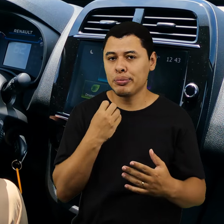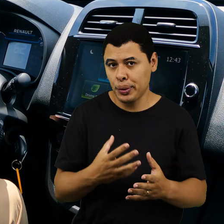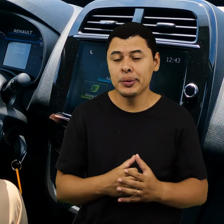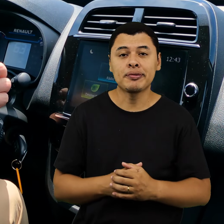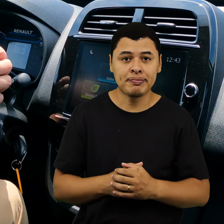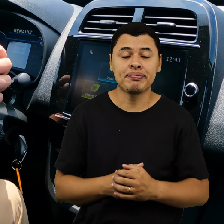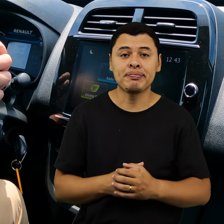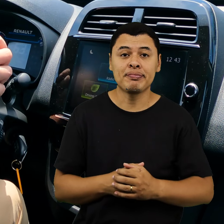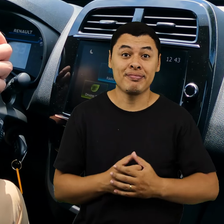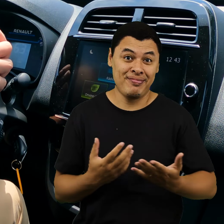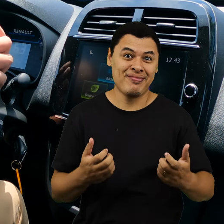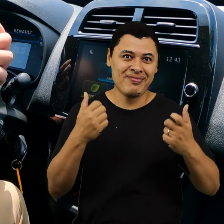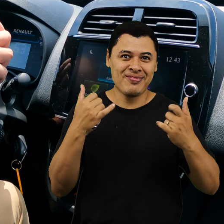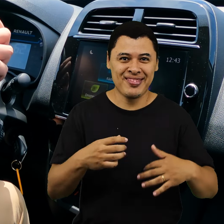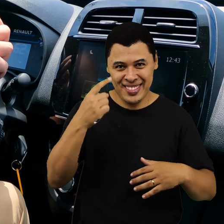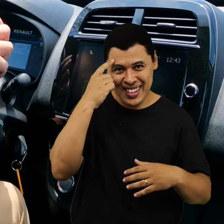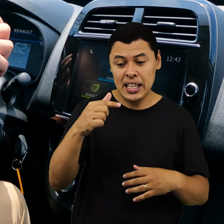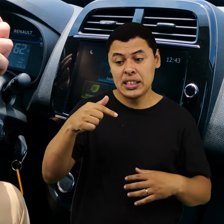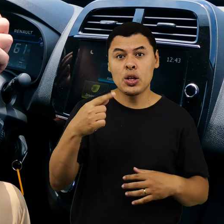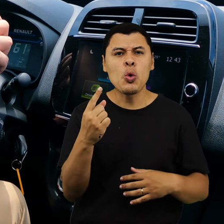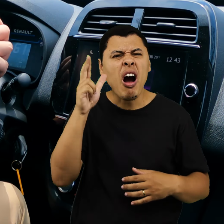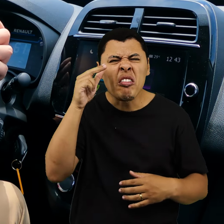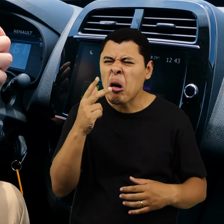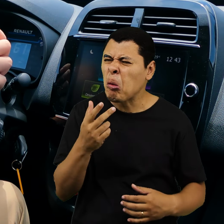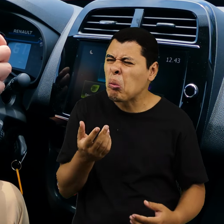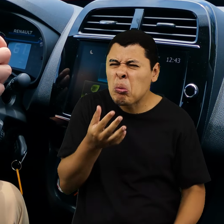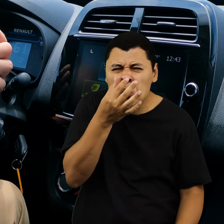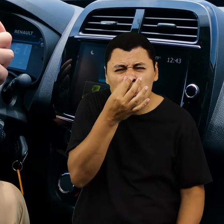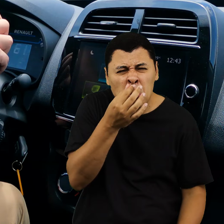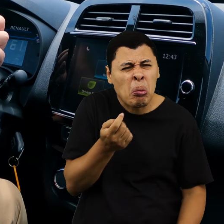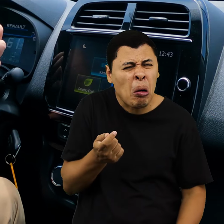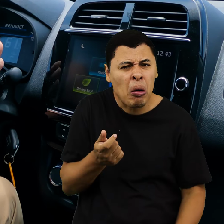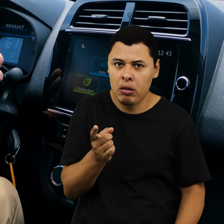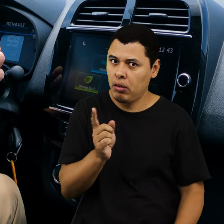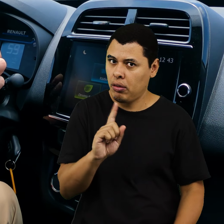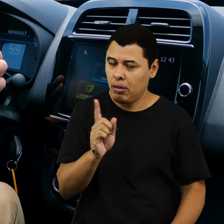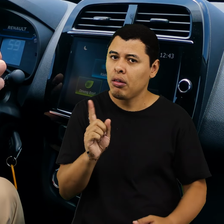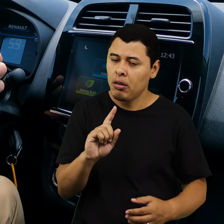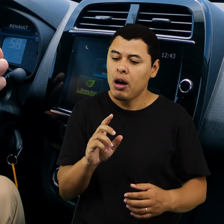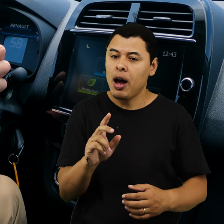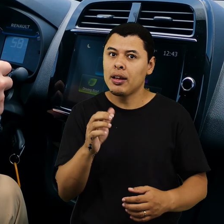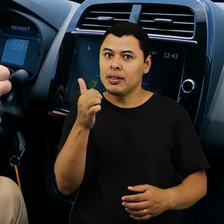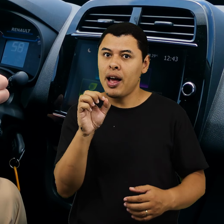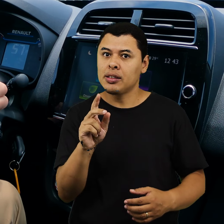Então, quando a gente está falando desses 71 cavalos, esse motor SCE e 10 kgfm de torque, né, a